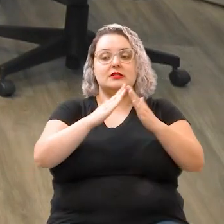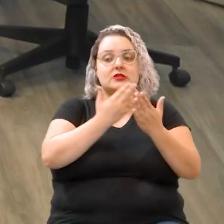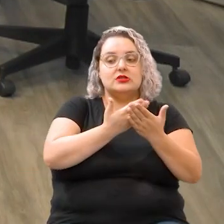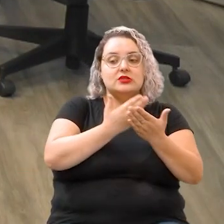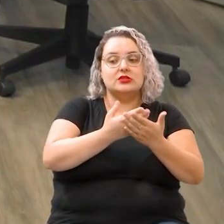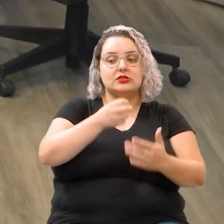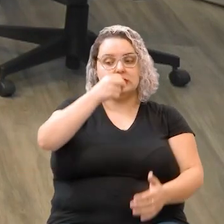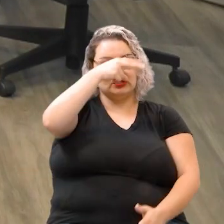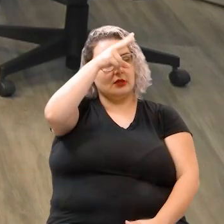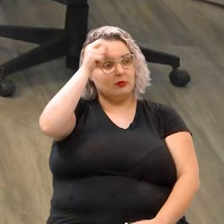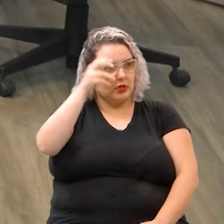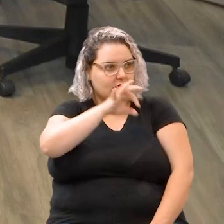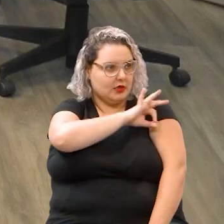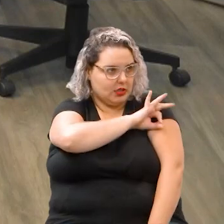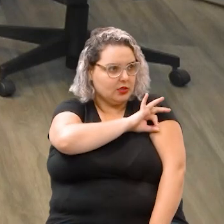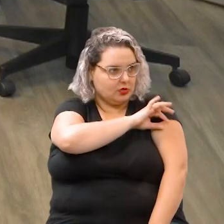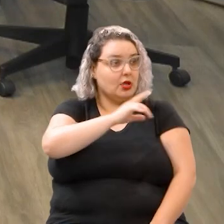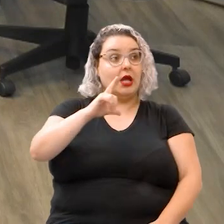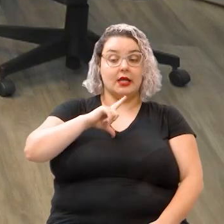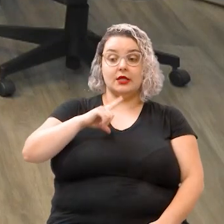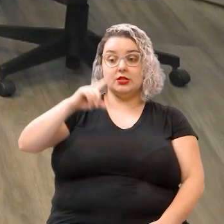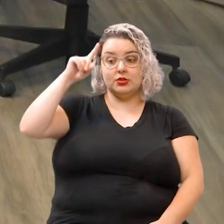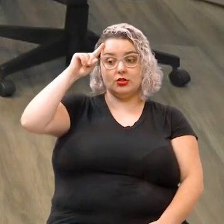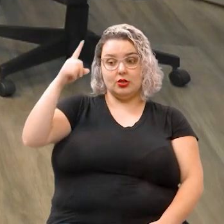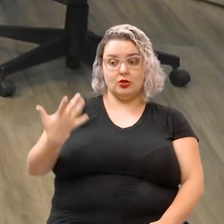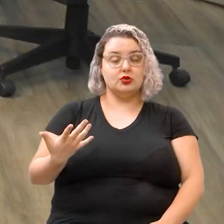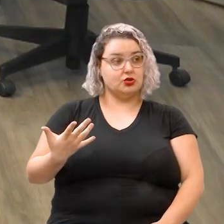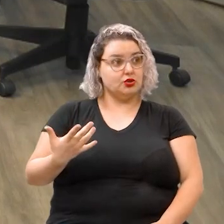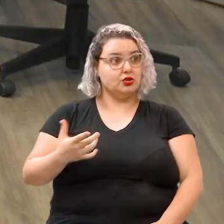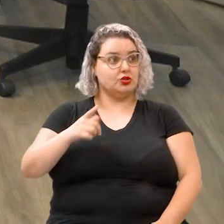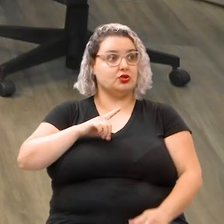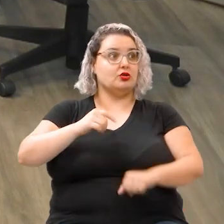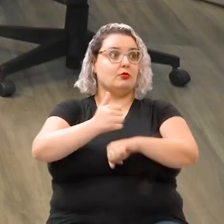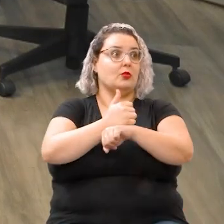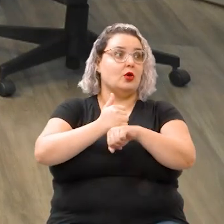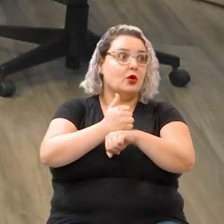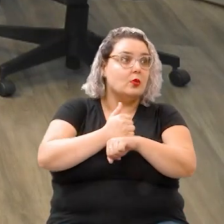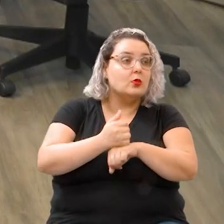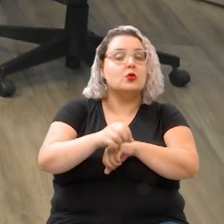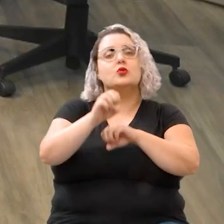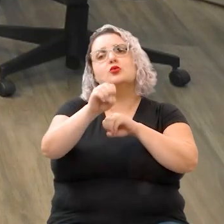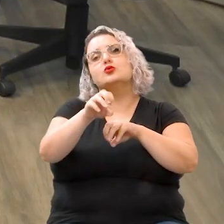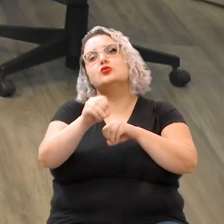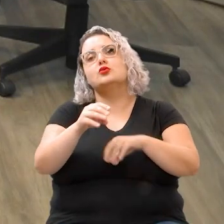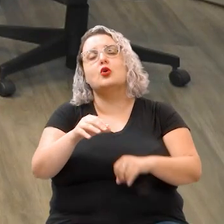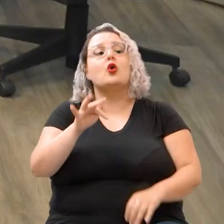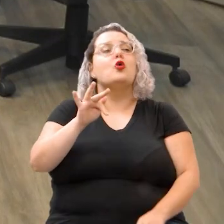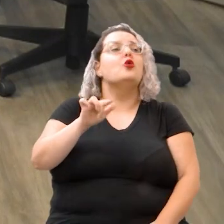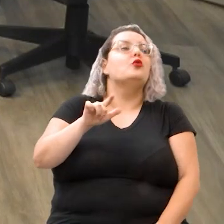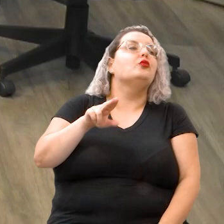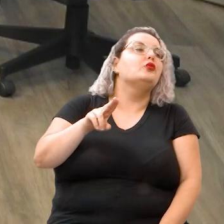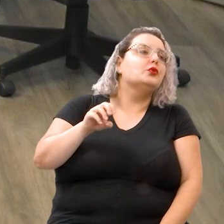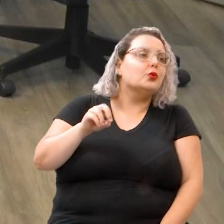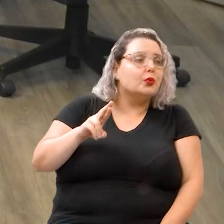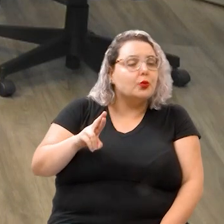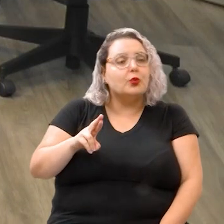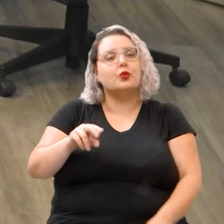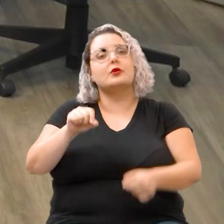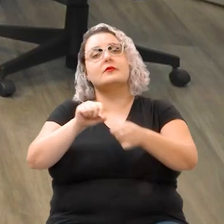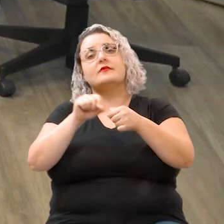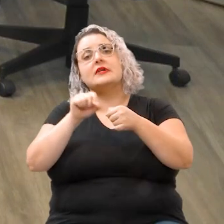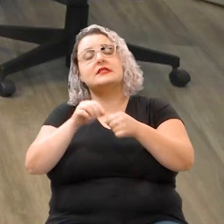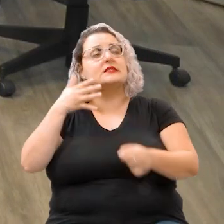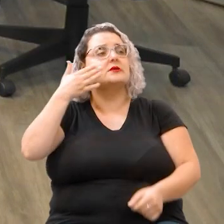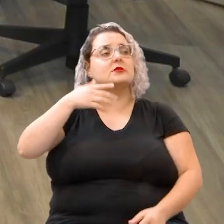da prefeitura, que tinha o dia que iam aqueles profissionais que ensinavam a usar o flúor, fazia uma palestra